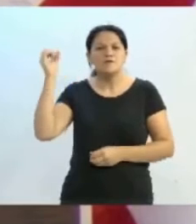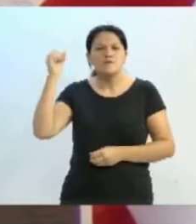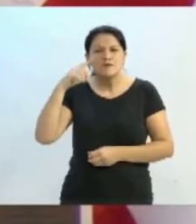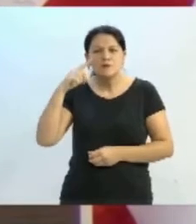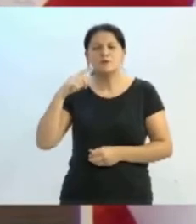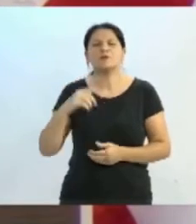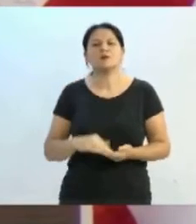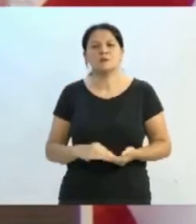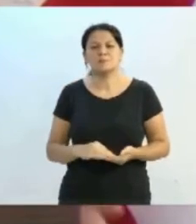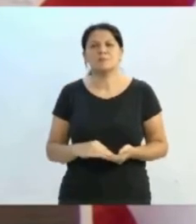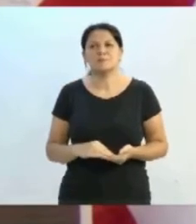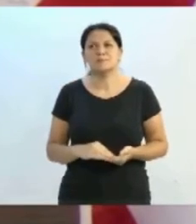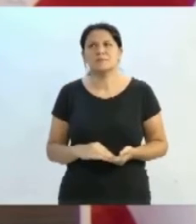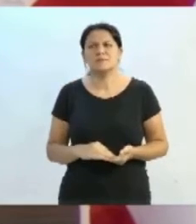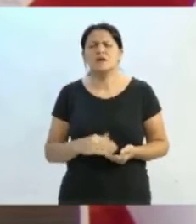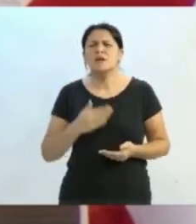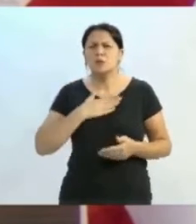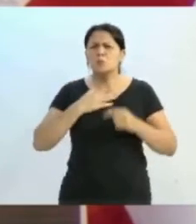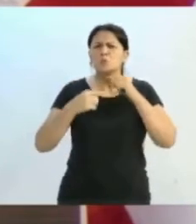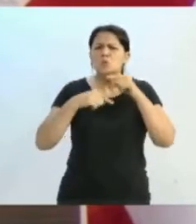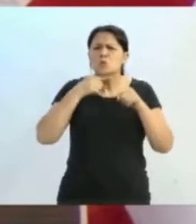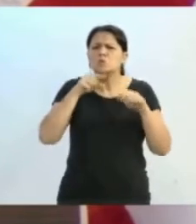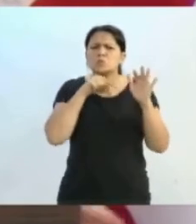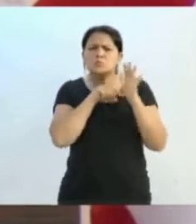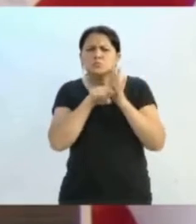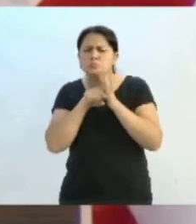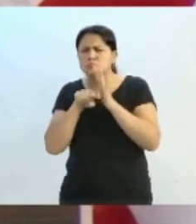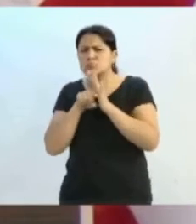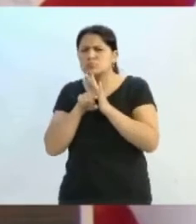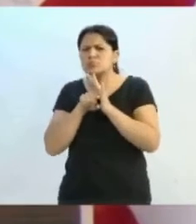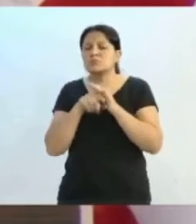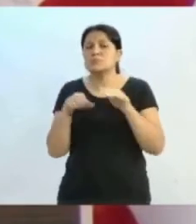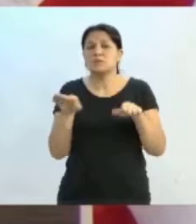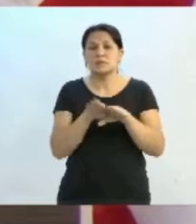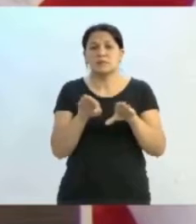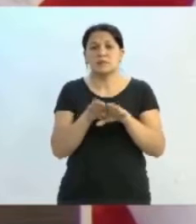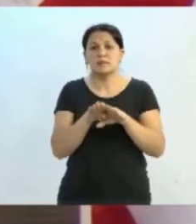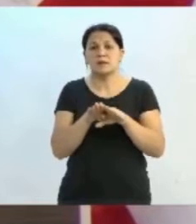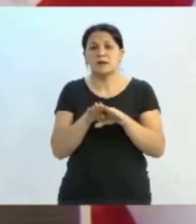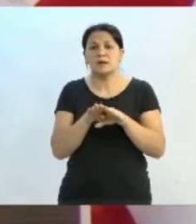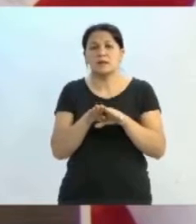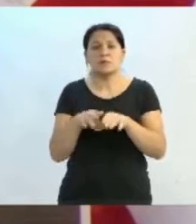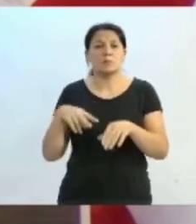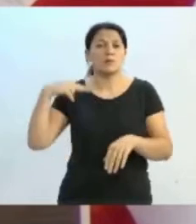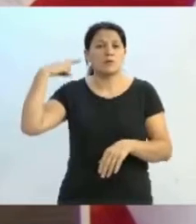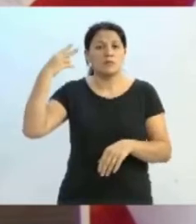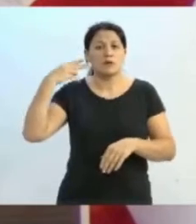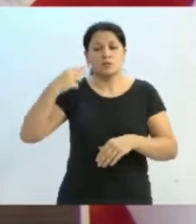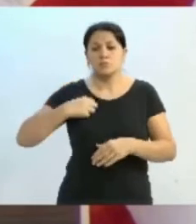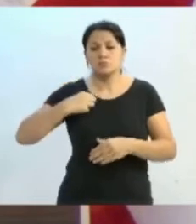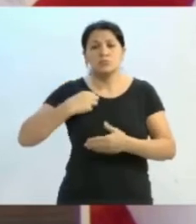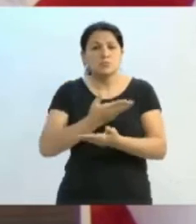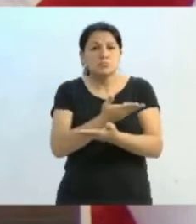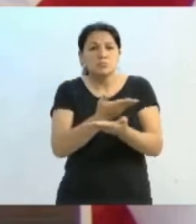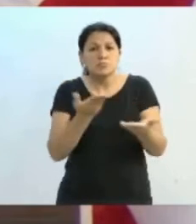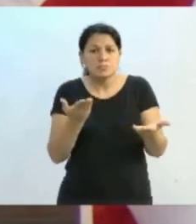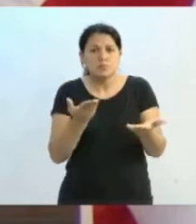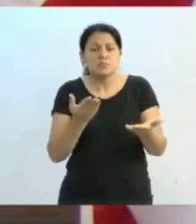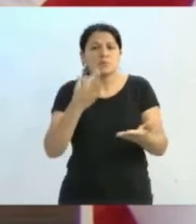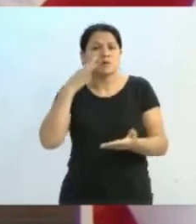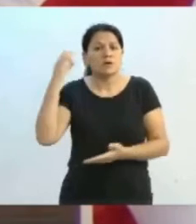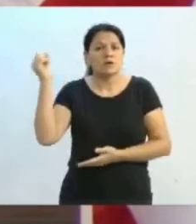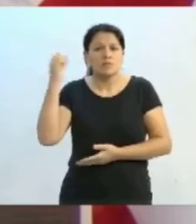algumas eu tinha alguns questionamentos algumas perguntas e também quanto parlamentar me colocando à disposição da